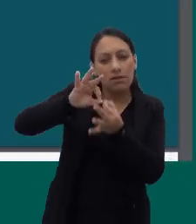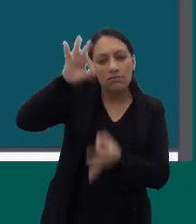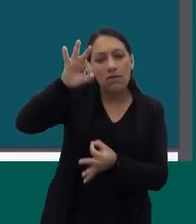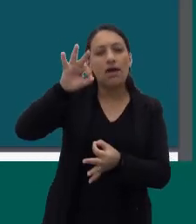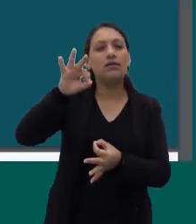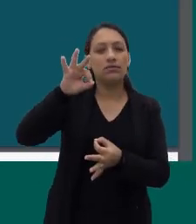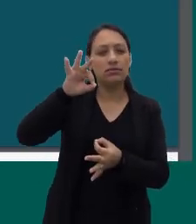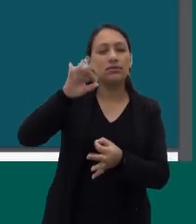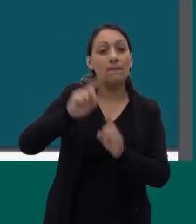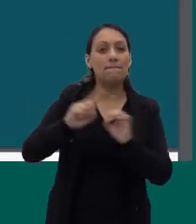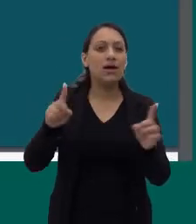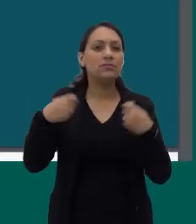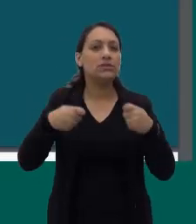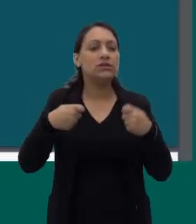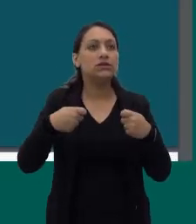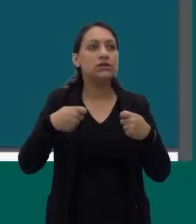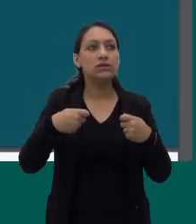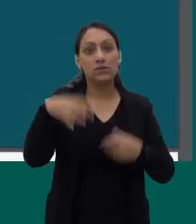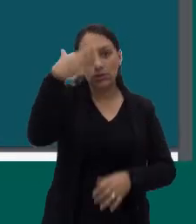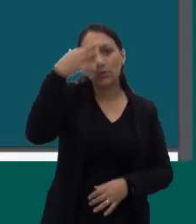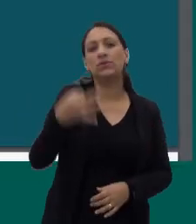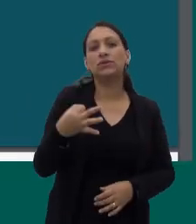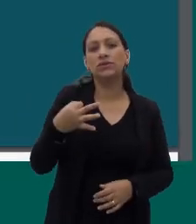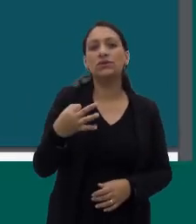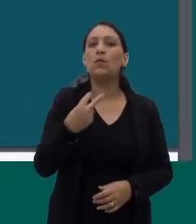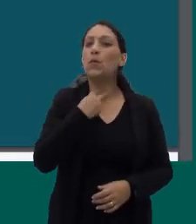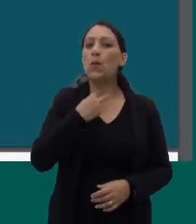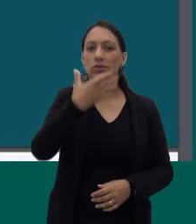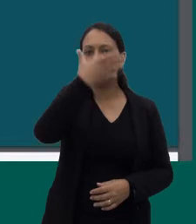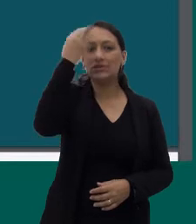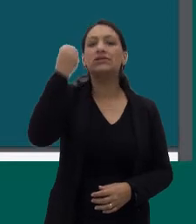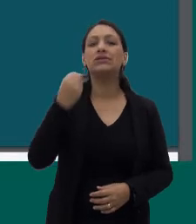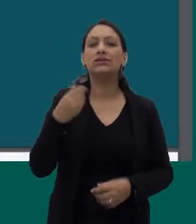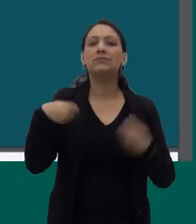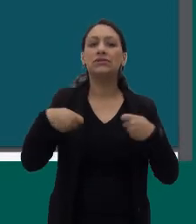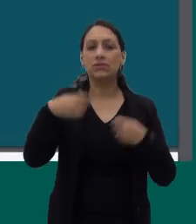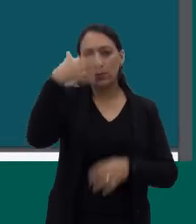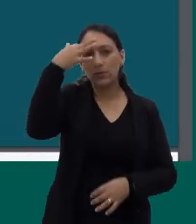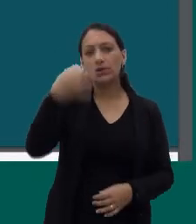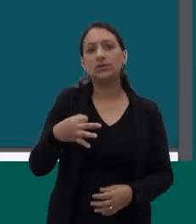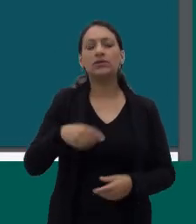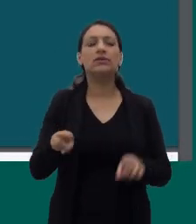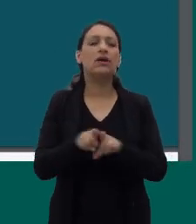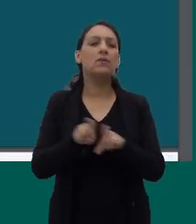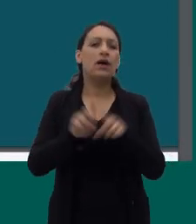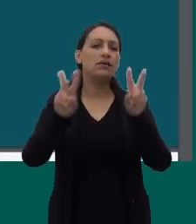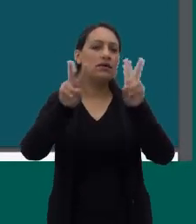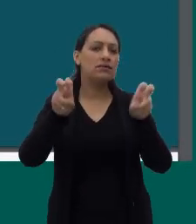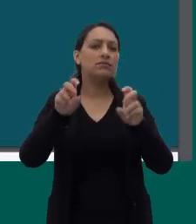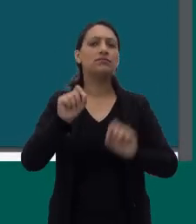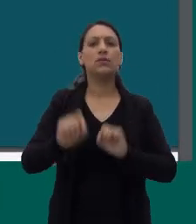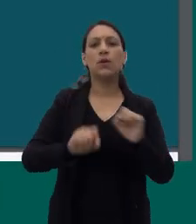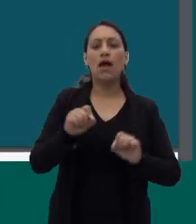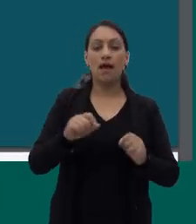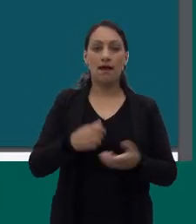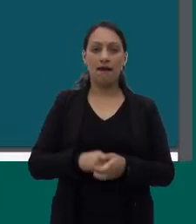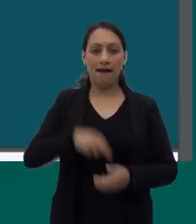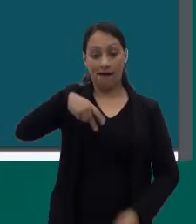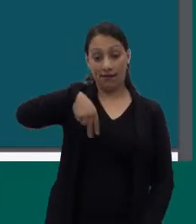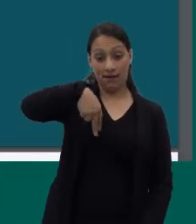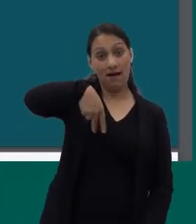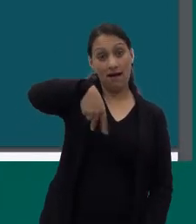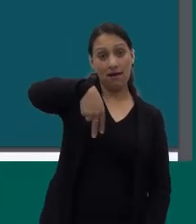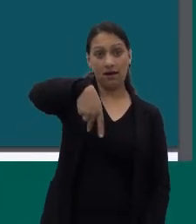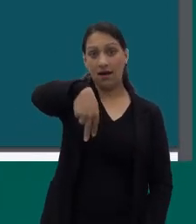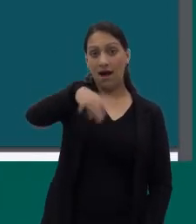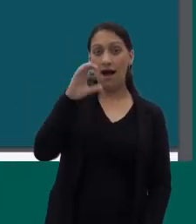não esse tempo de compreender, né? E isso a gente conversou antes também, assim, aquela questão de andar rápido para